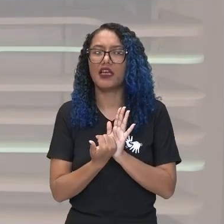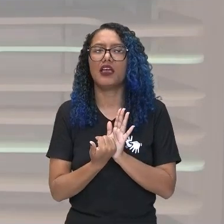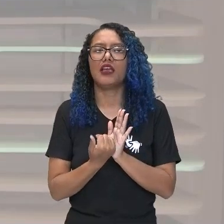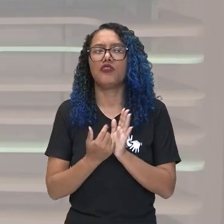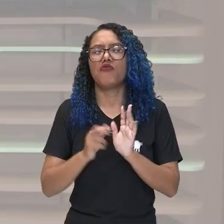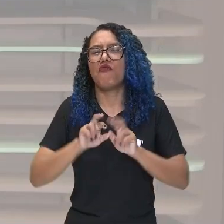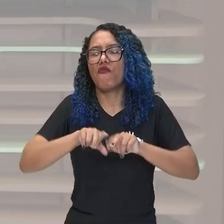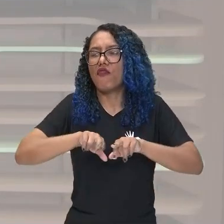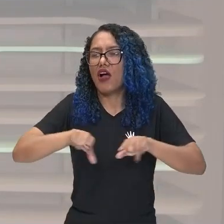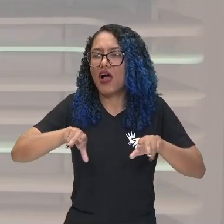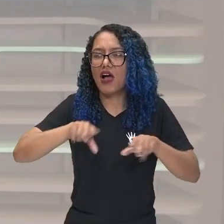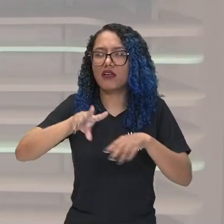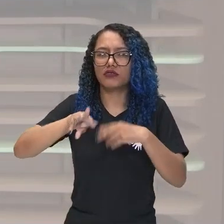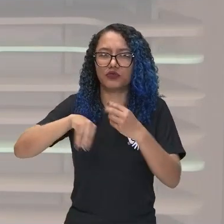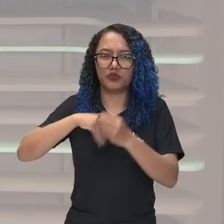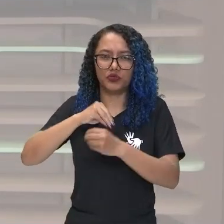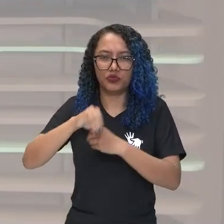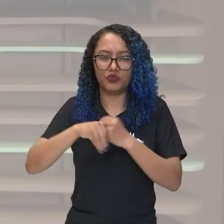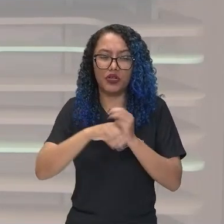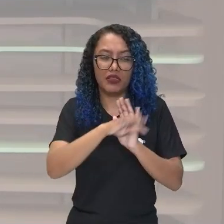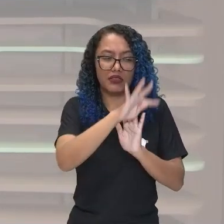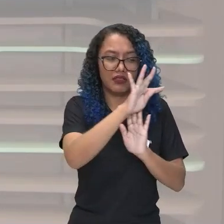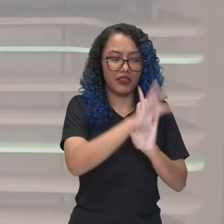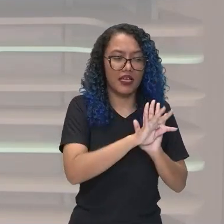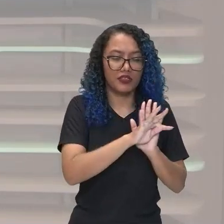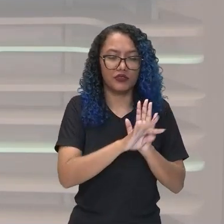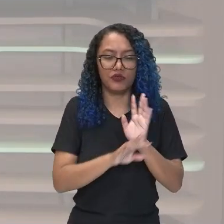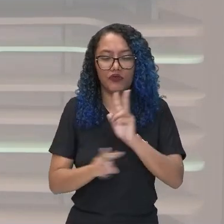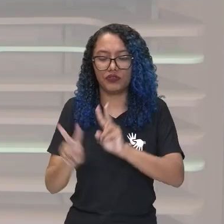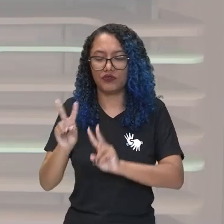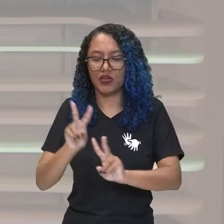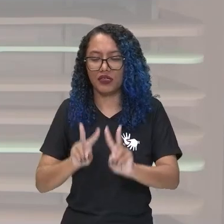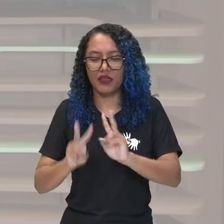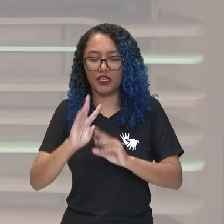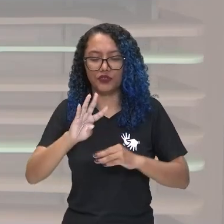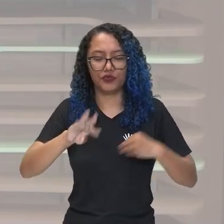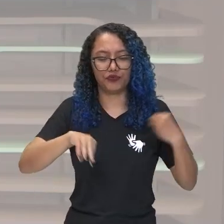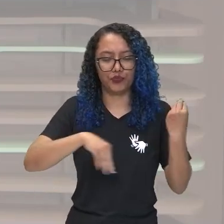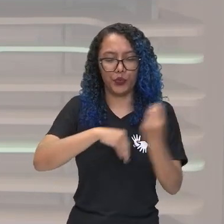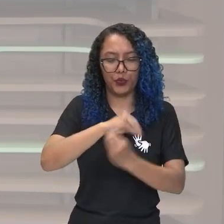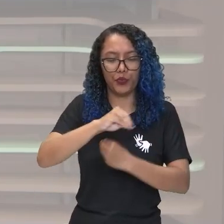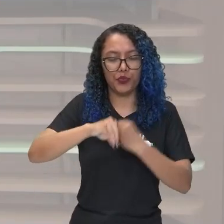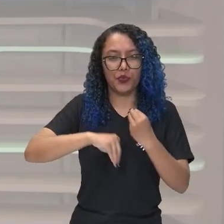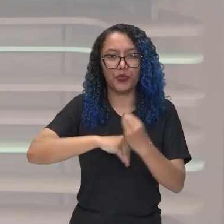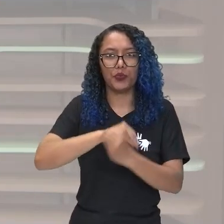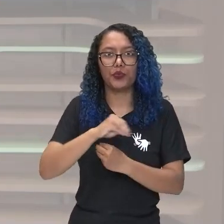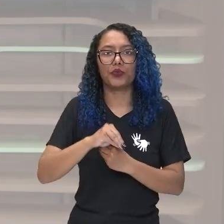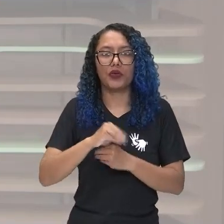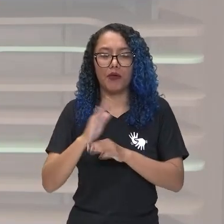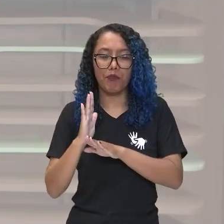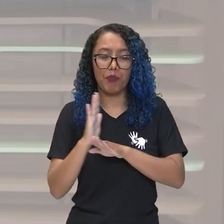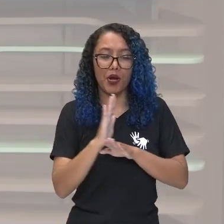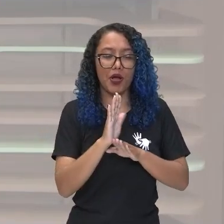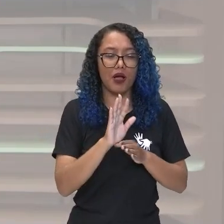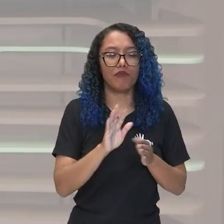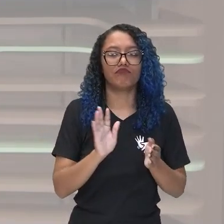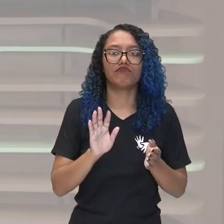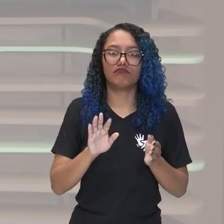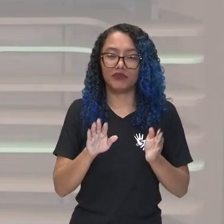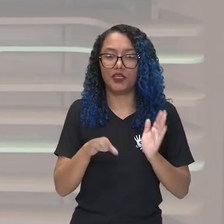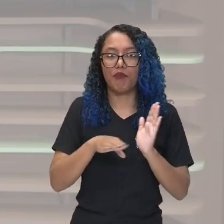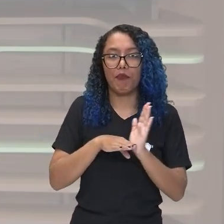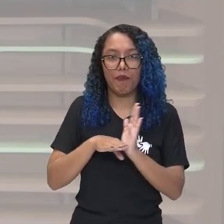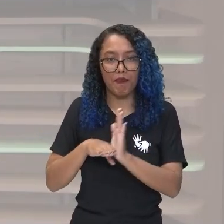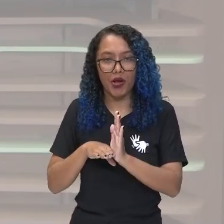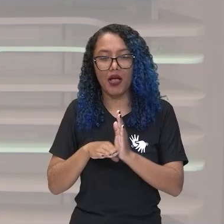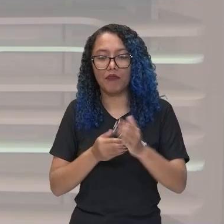mistura perfeita entre textos, recursos visuais, na qual um complementa o outro, com o objetivo ali sempre de melhorar